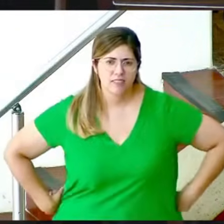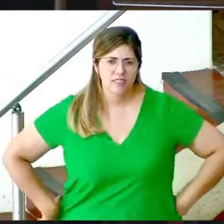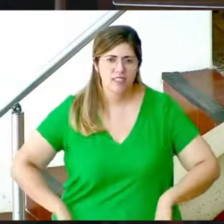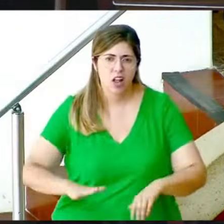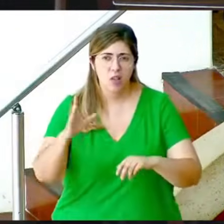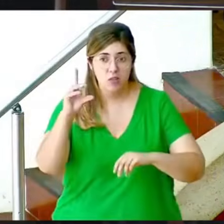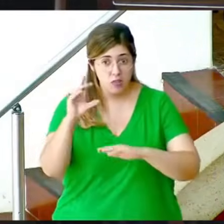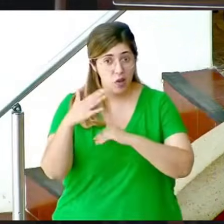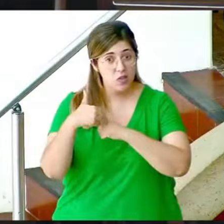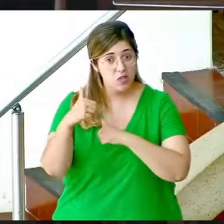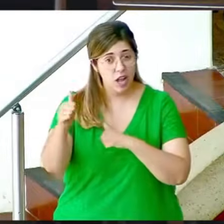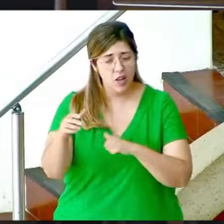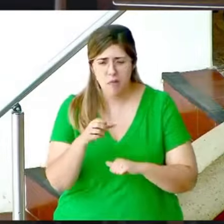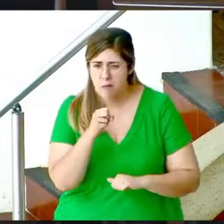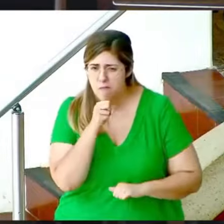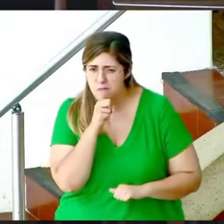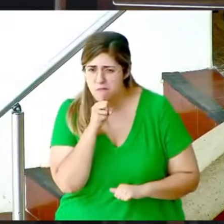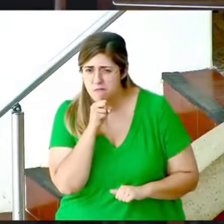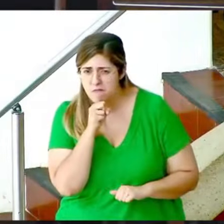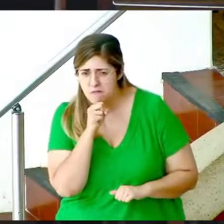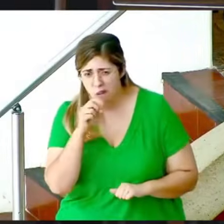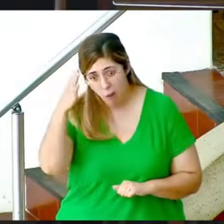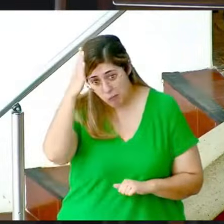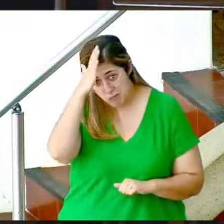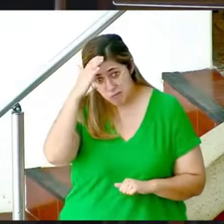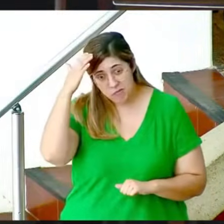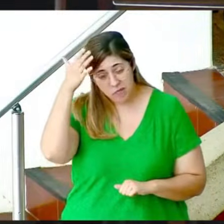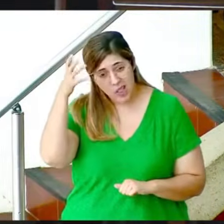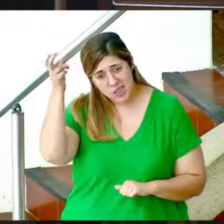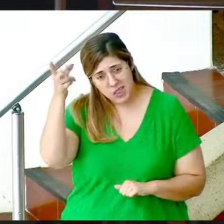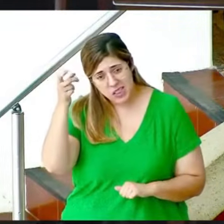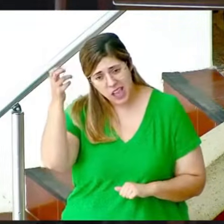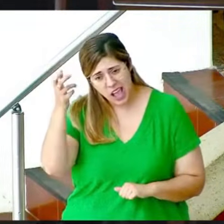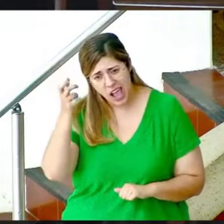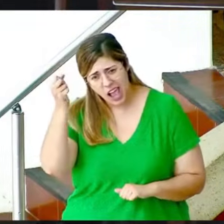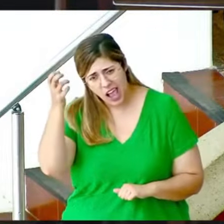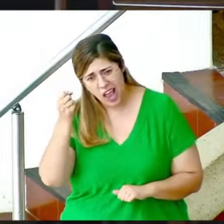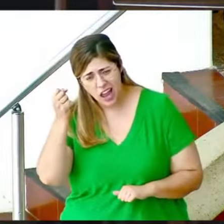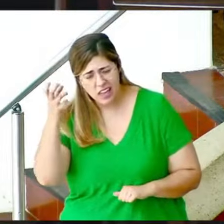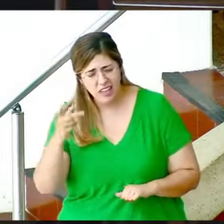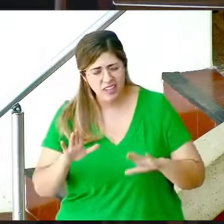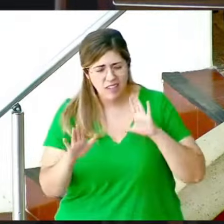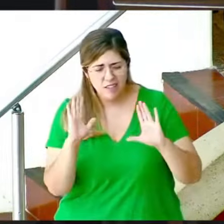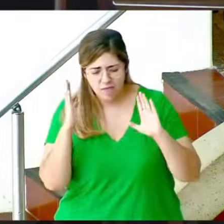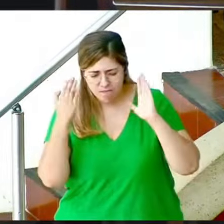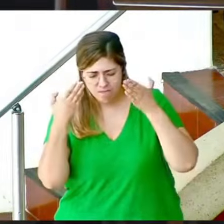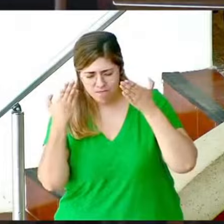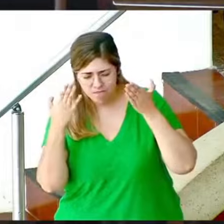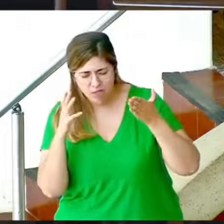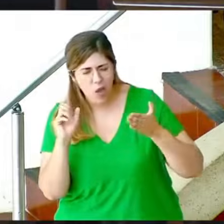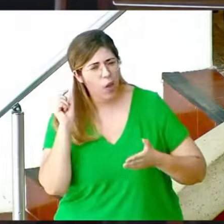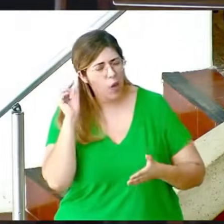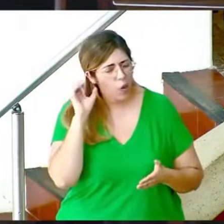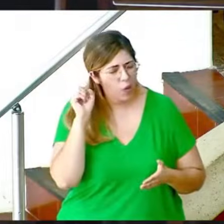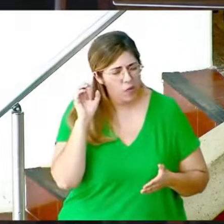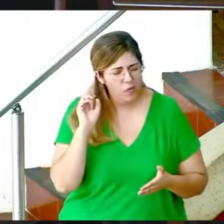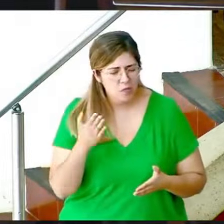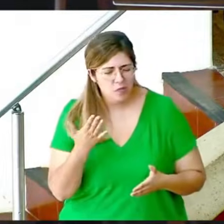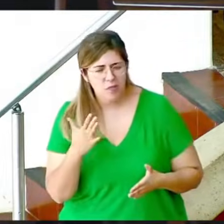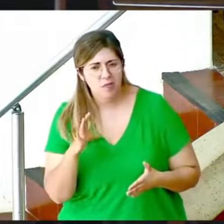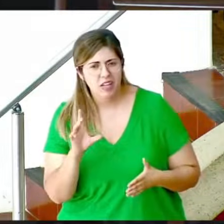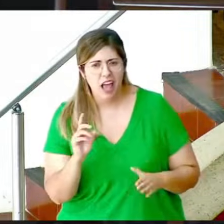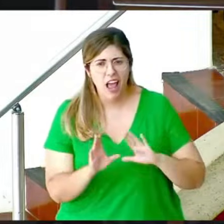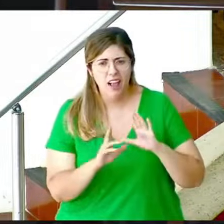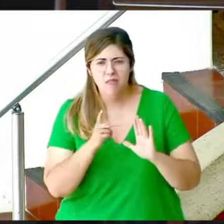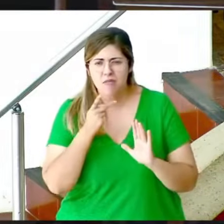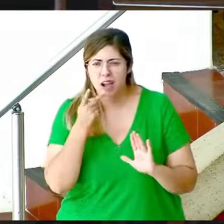fazer. Velhinho, grisalhinho, sem conseguir ver direito, nem ouvir direito, dizendo, o quê? Na hora que pergunta o nome